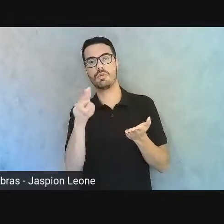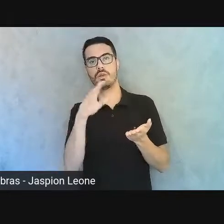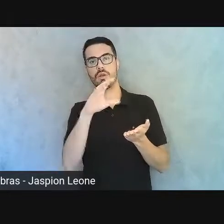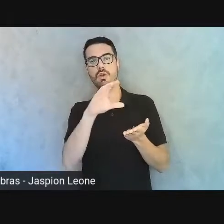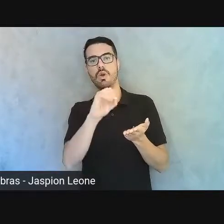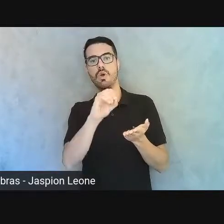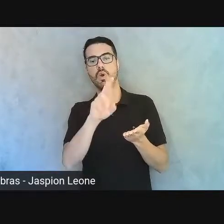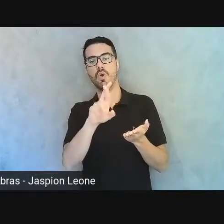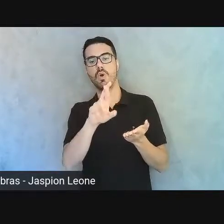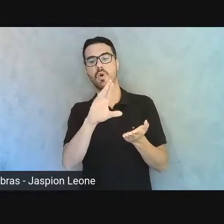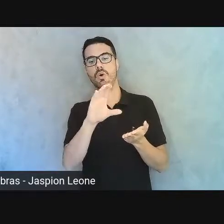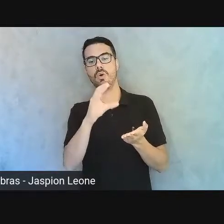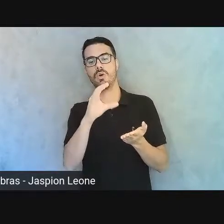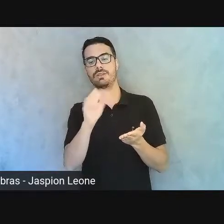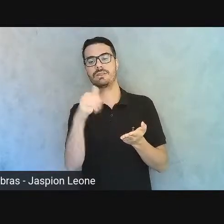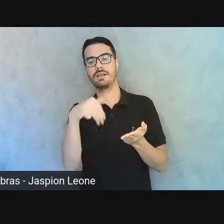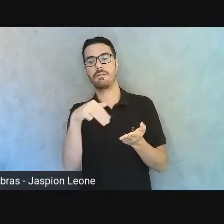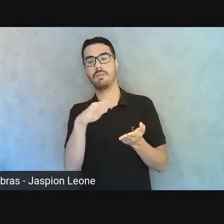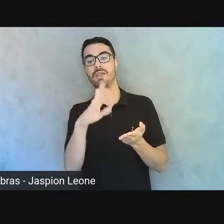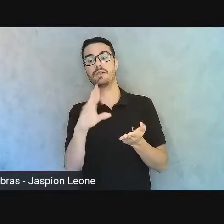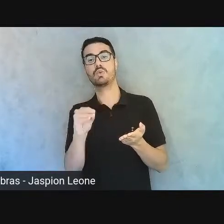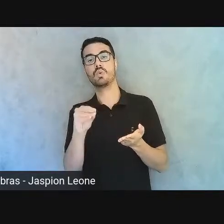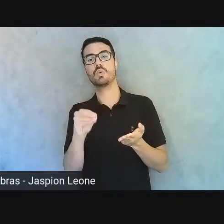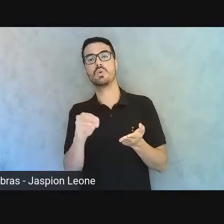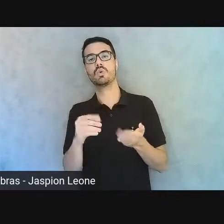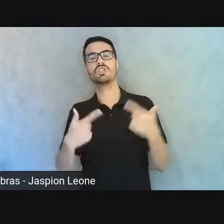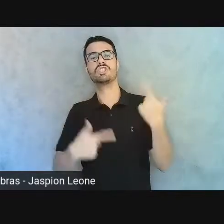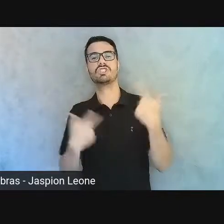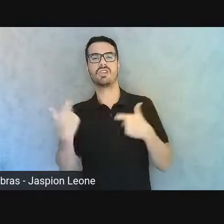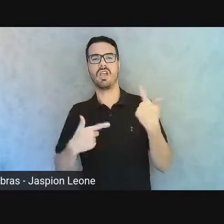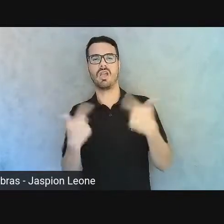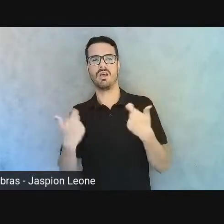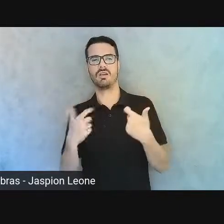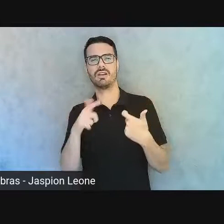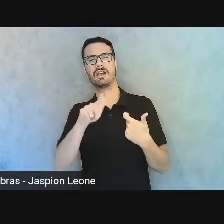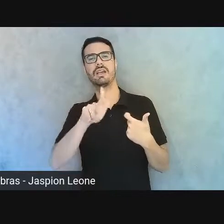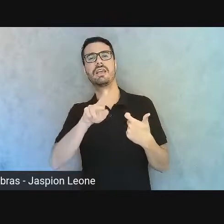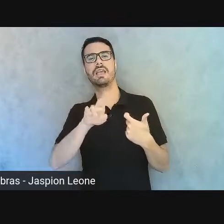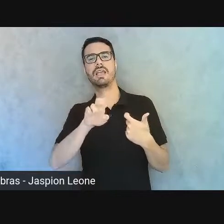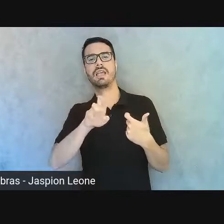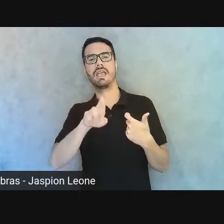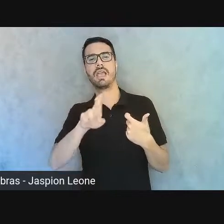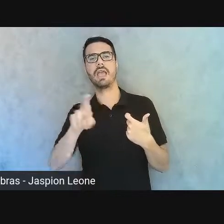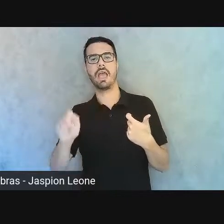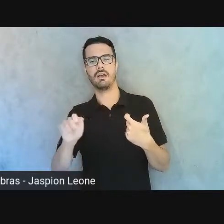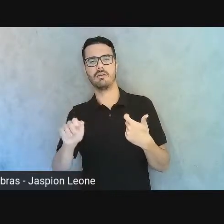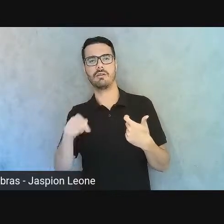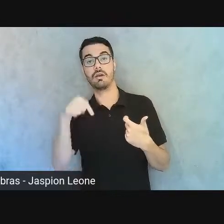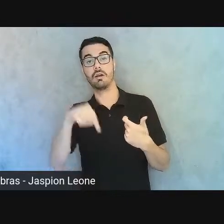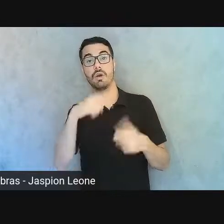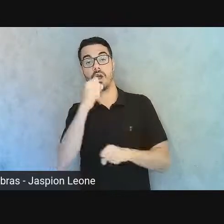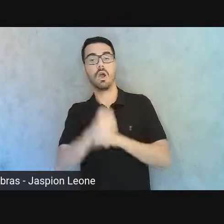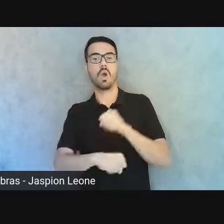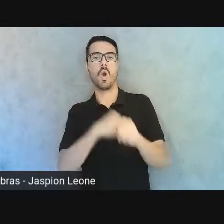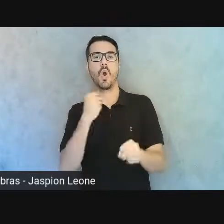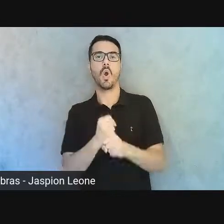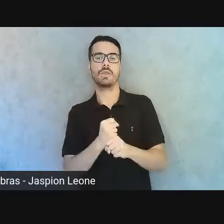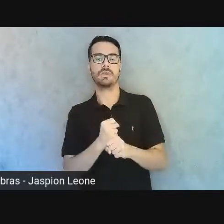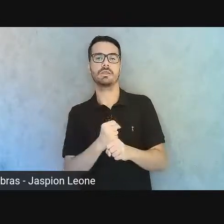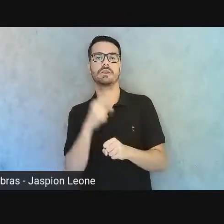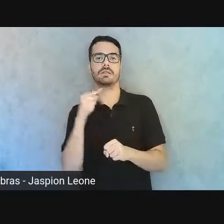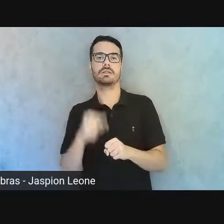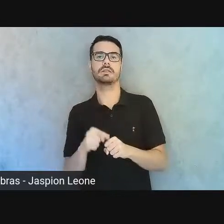guerra, que foi excepcionalmente instituído agora, em 2020, para